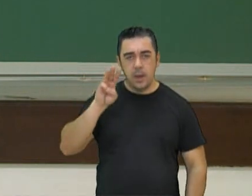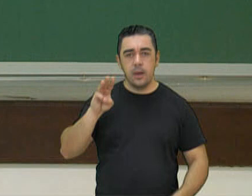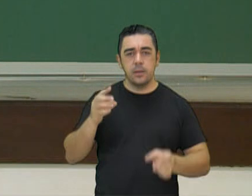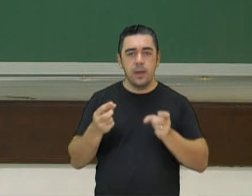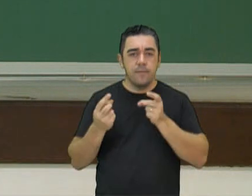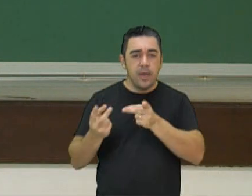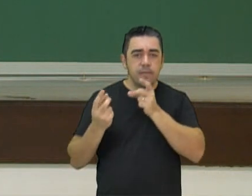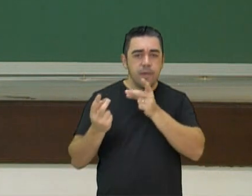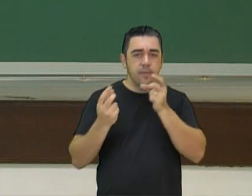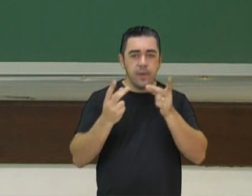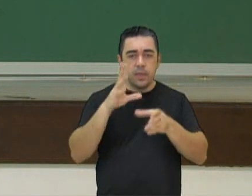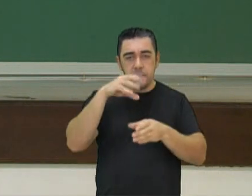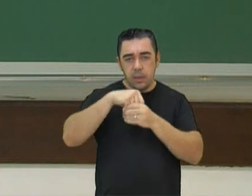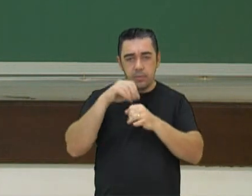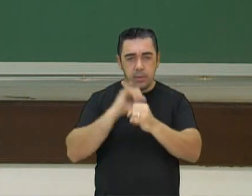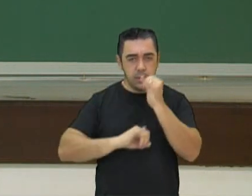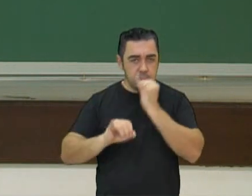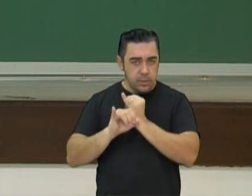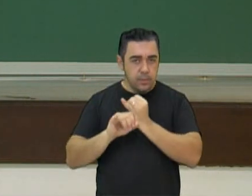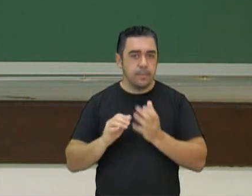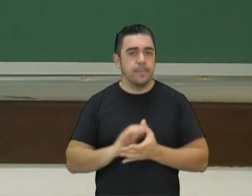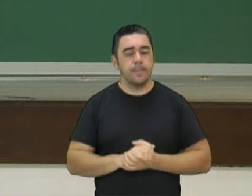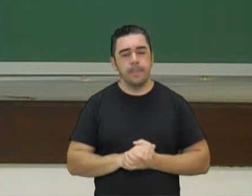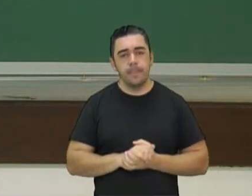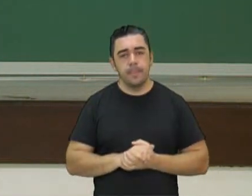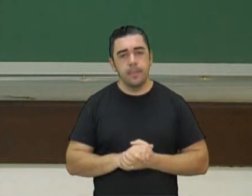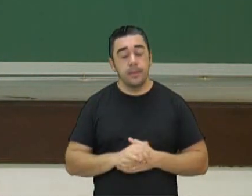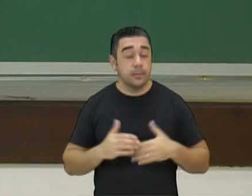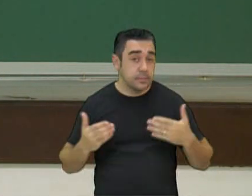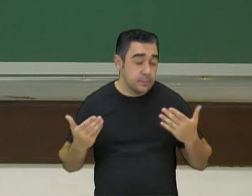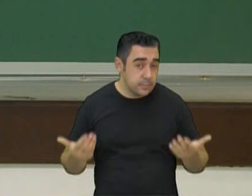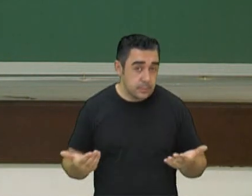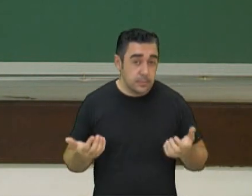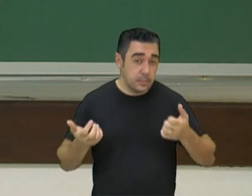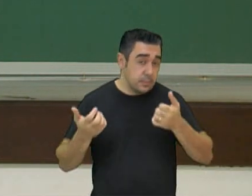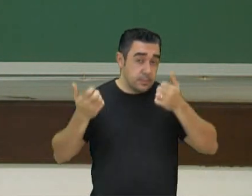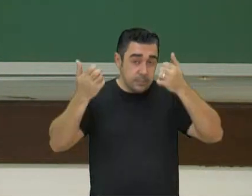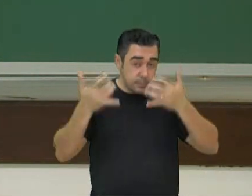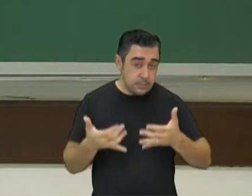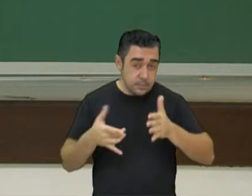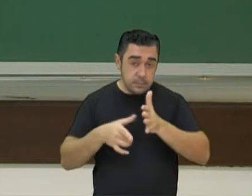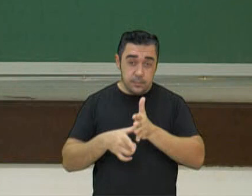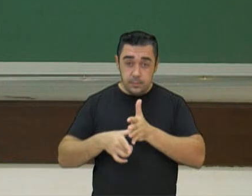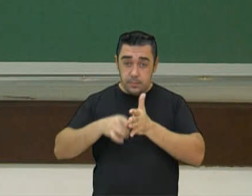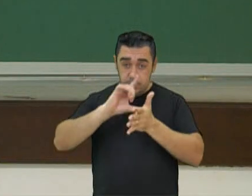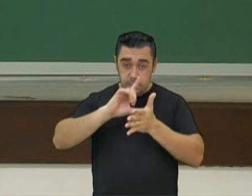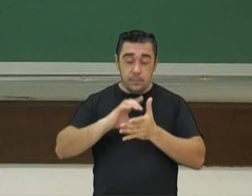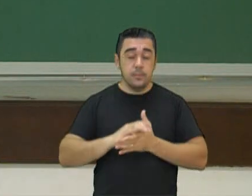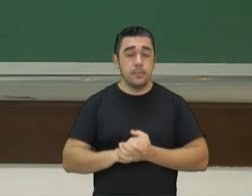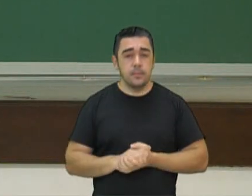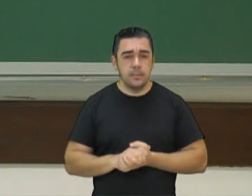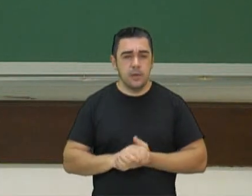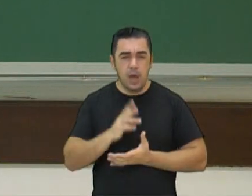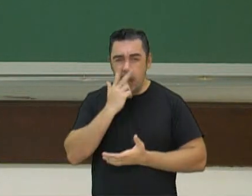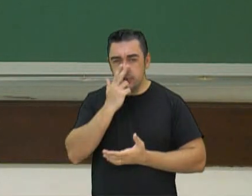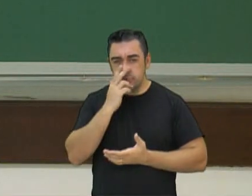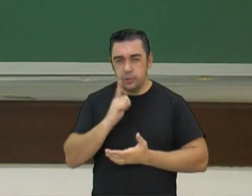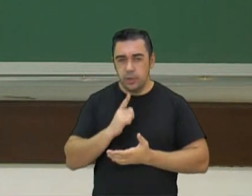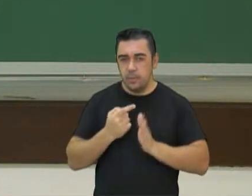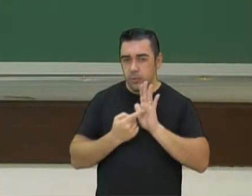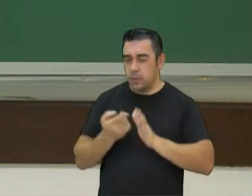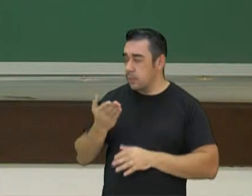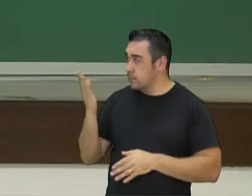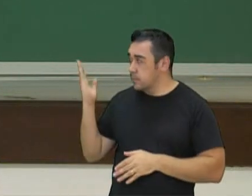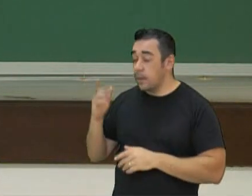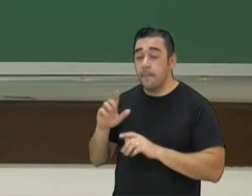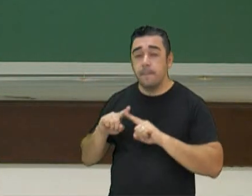vendas de produtos na internet. Então, como eu estava mencionando antes, achei que já tinha aqui, mas